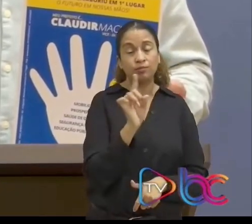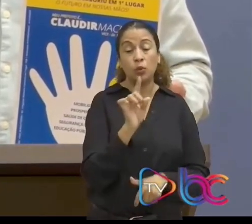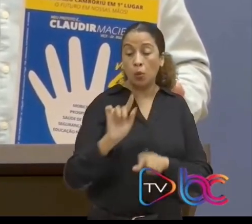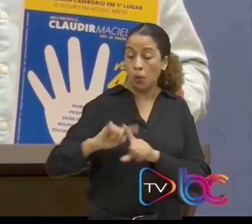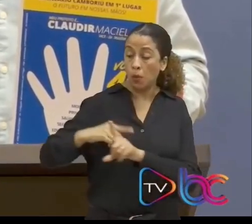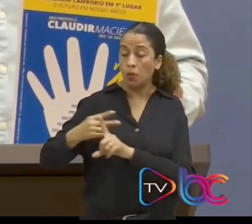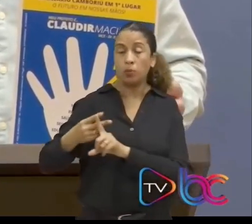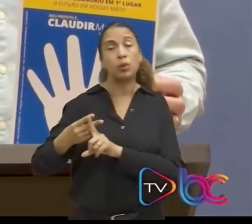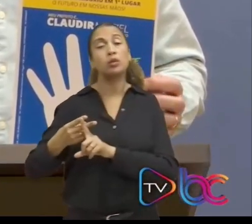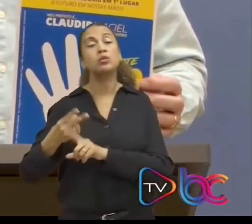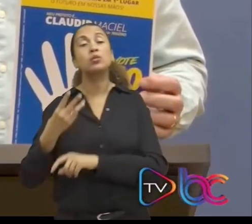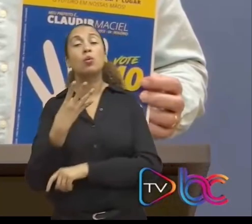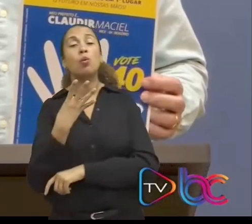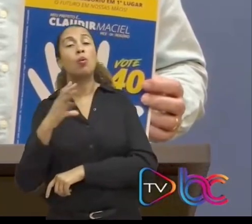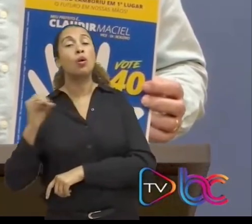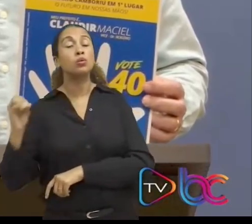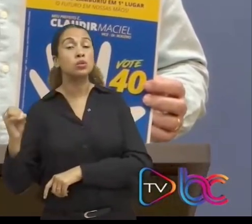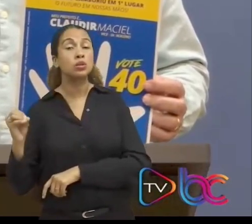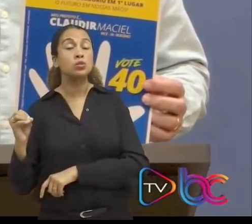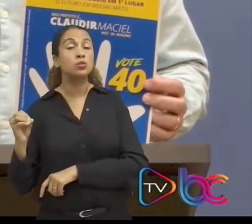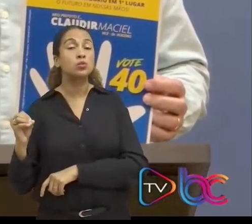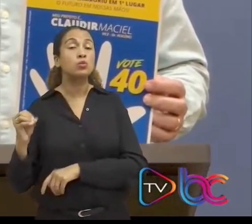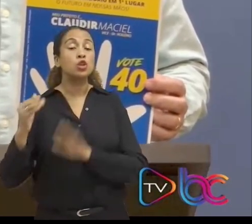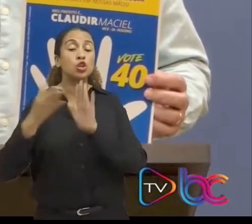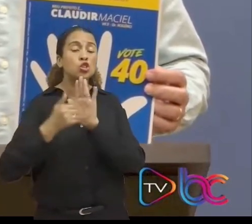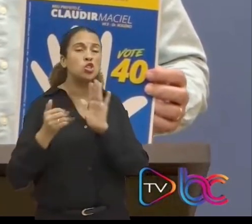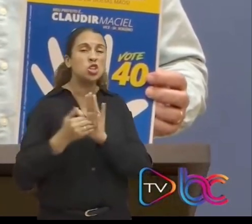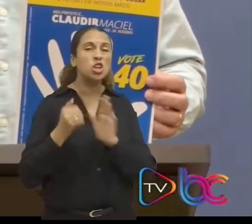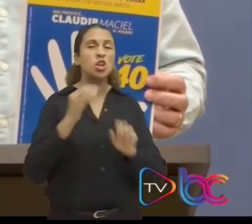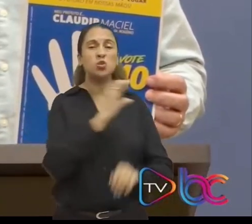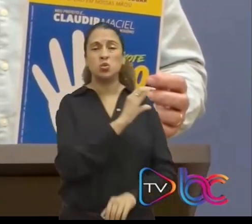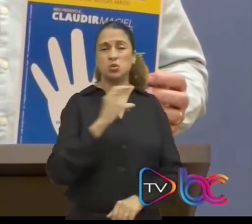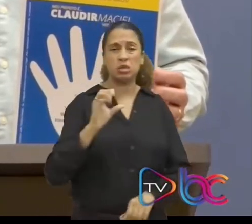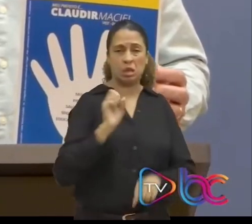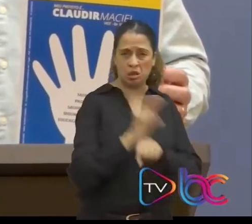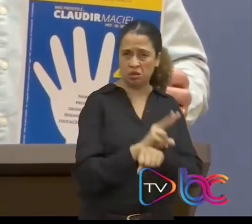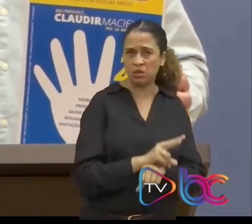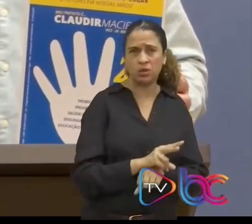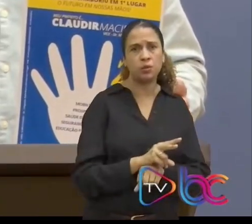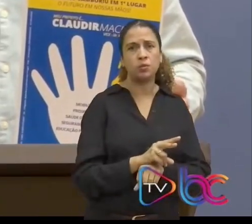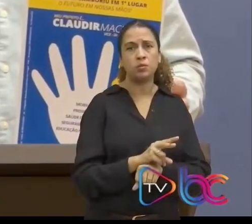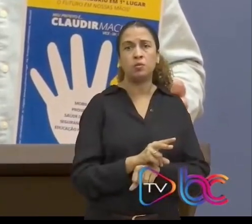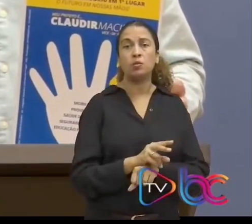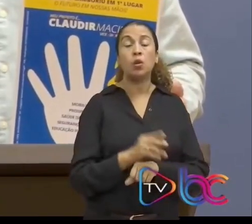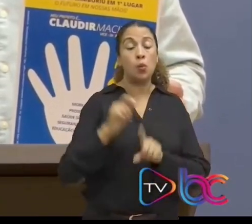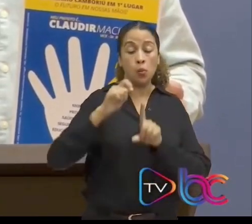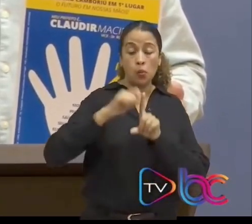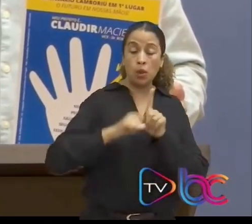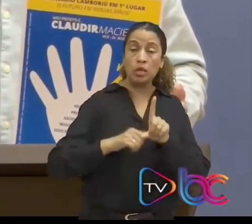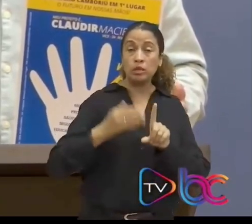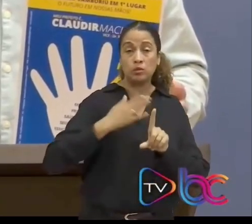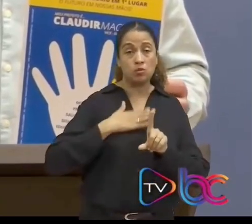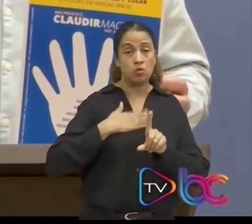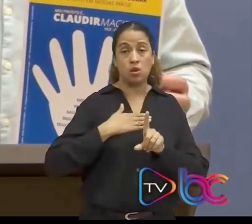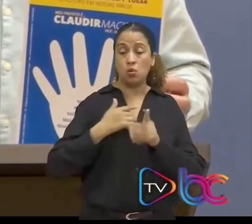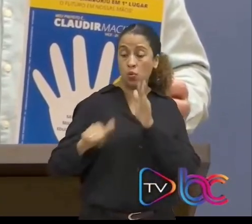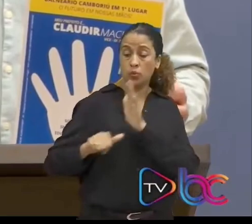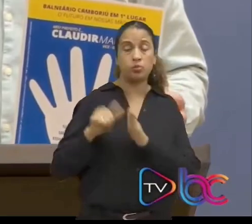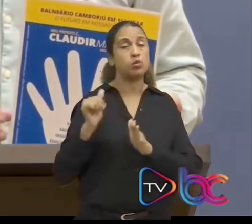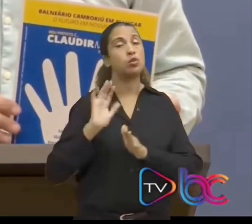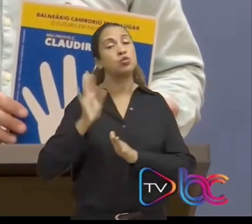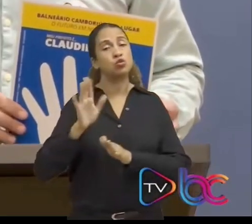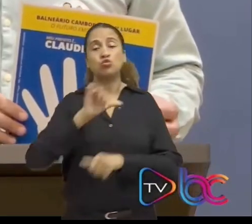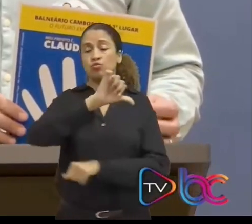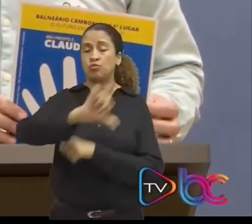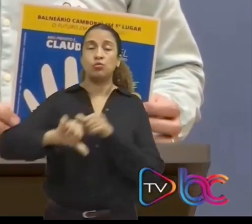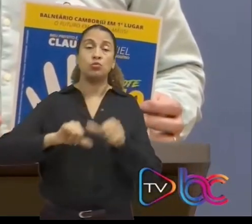cortando 50% dos cargos de indicação política. Isso é ação de primeiro mês de governo que nós podemos fazer. Nós temos